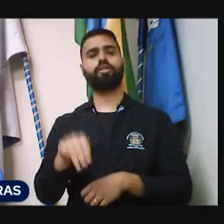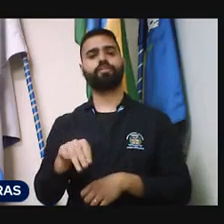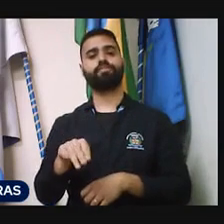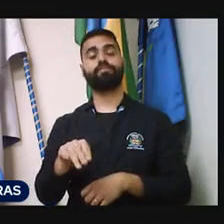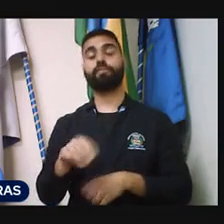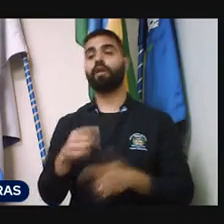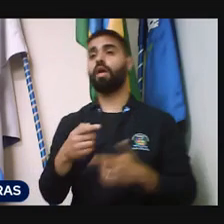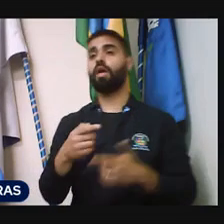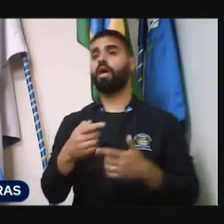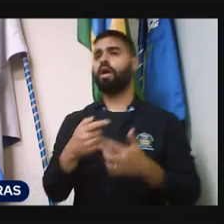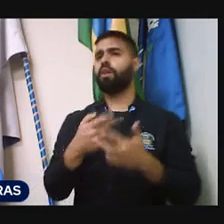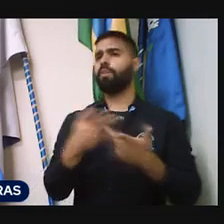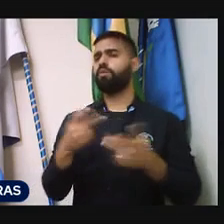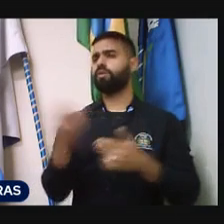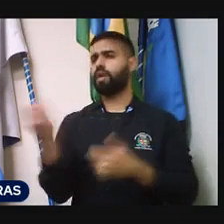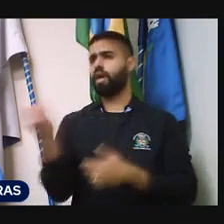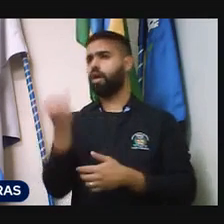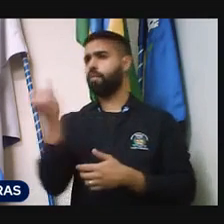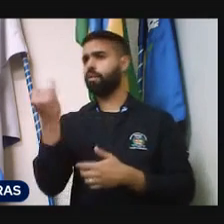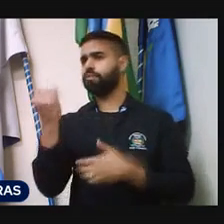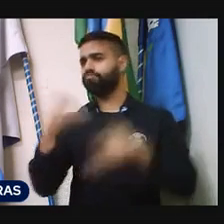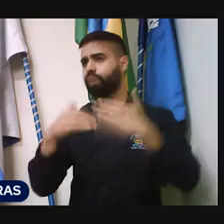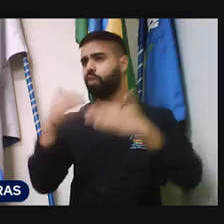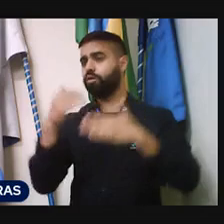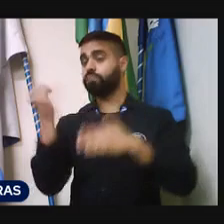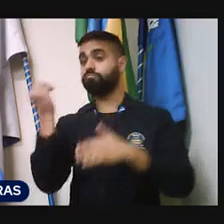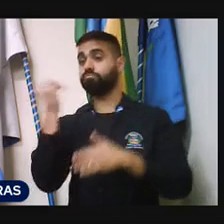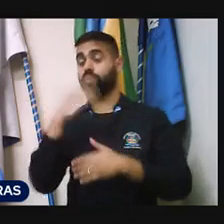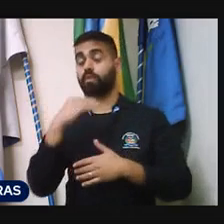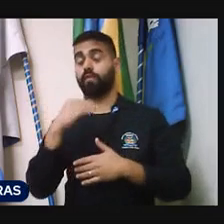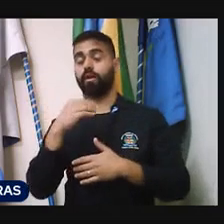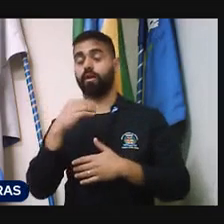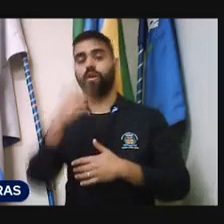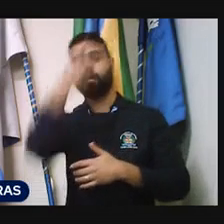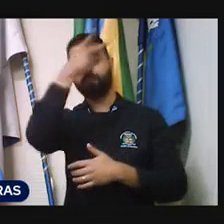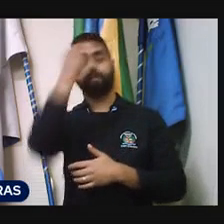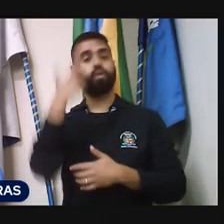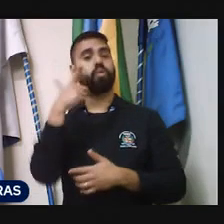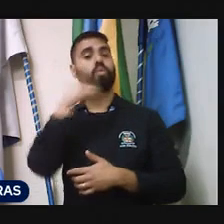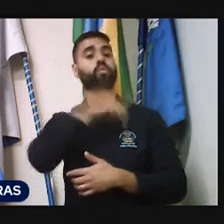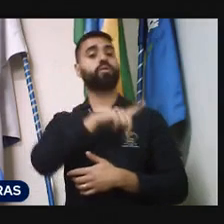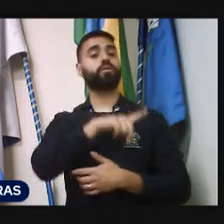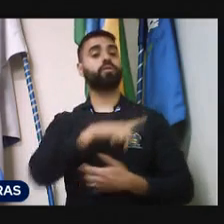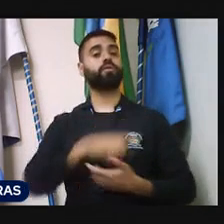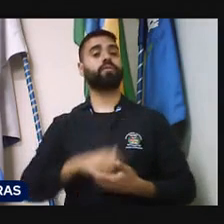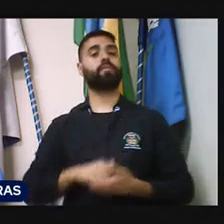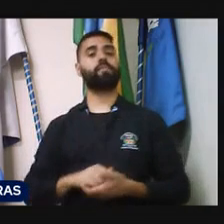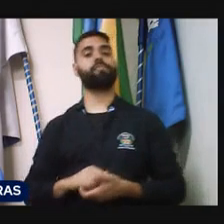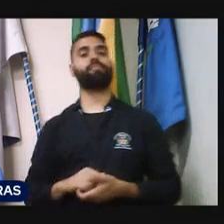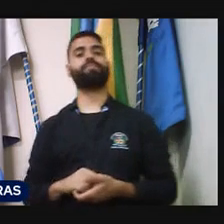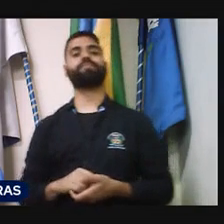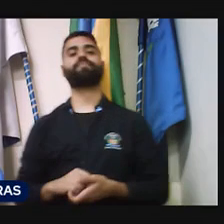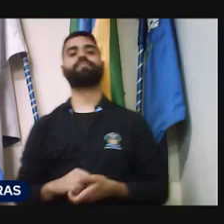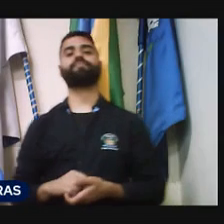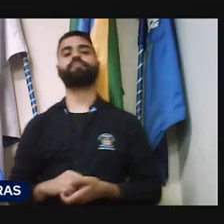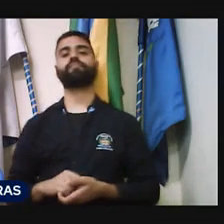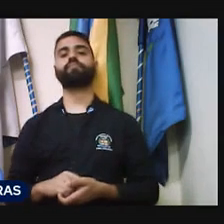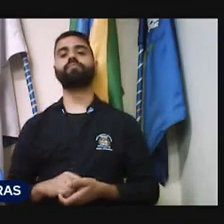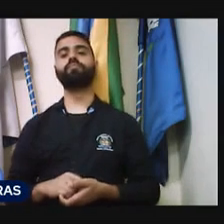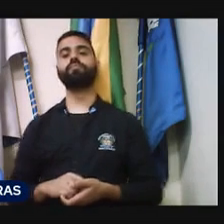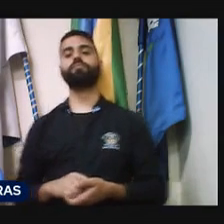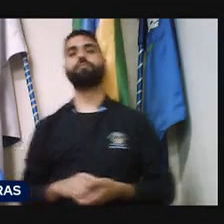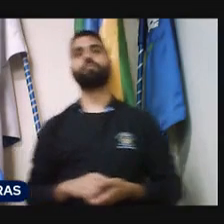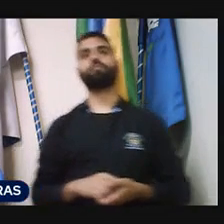é um processo inovador Prefeito conseguiu é trazer esse concurso